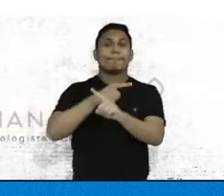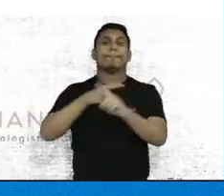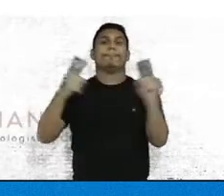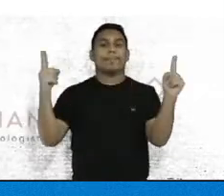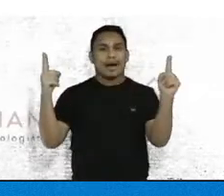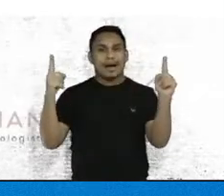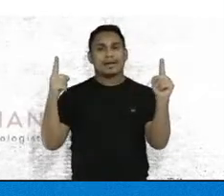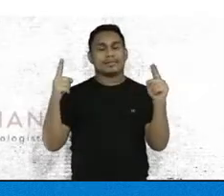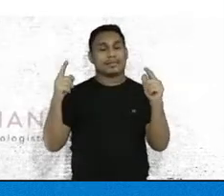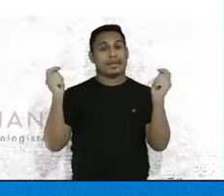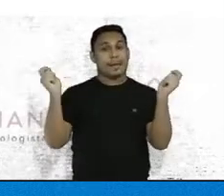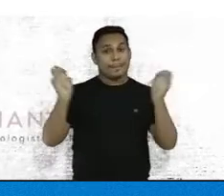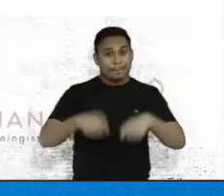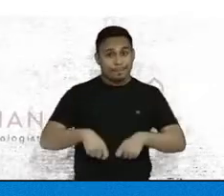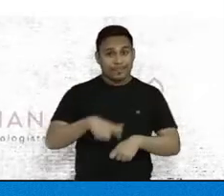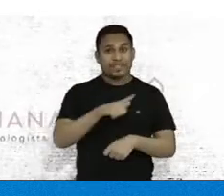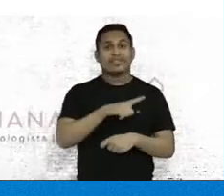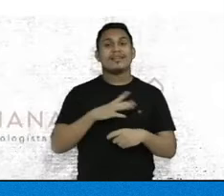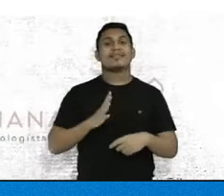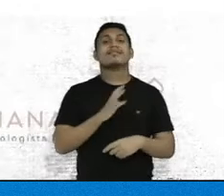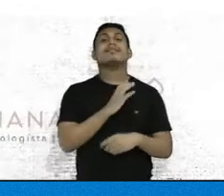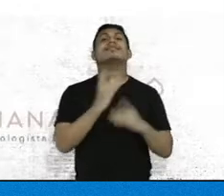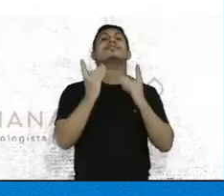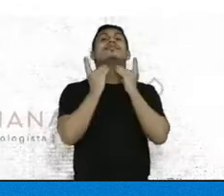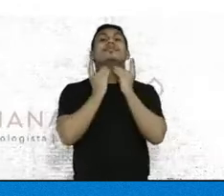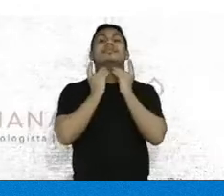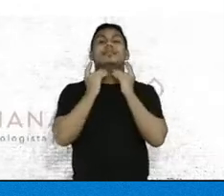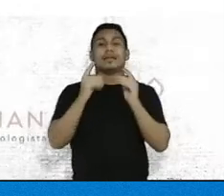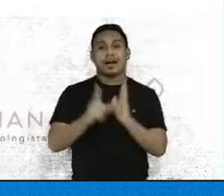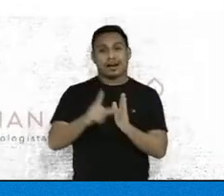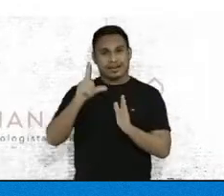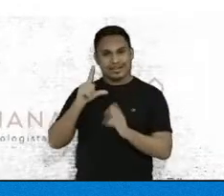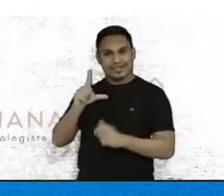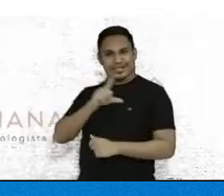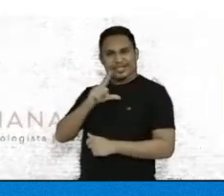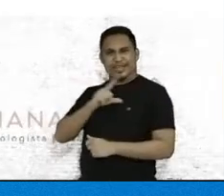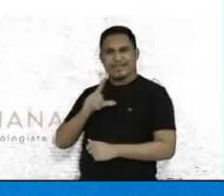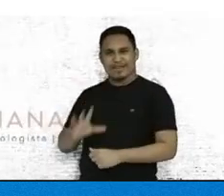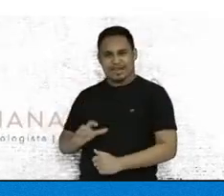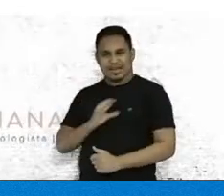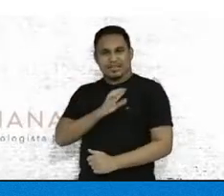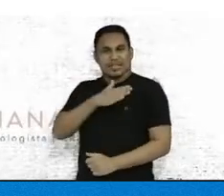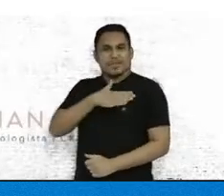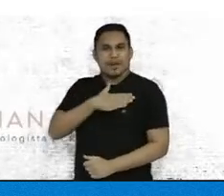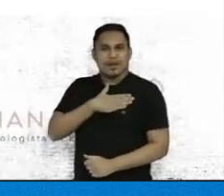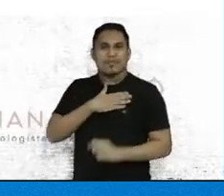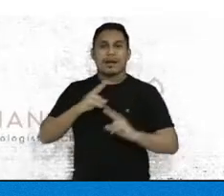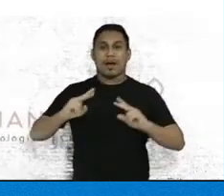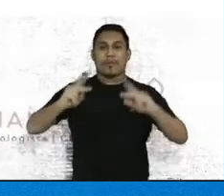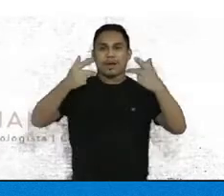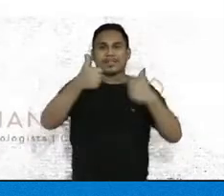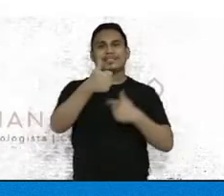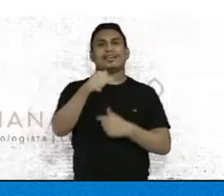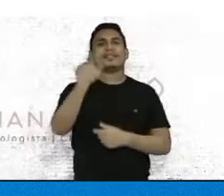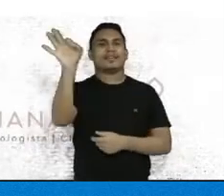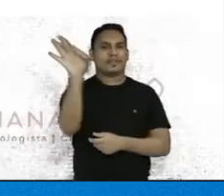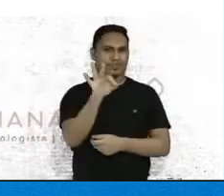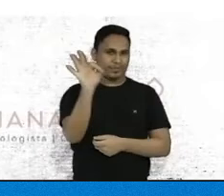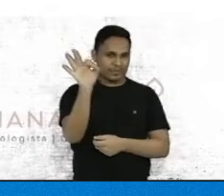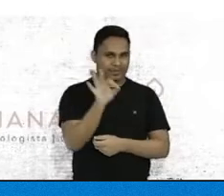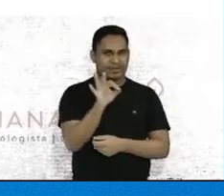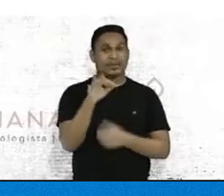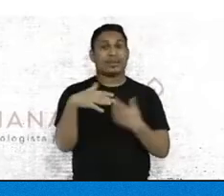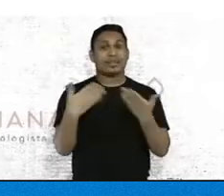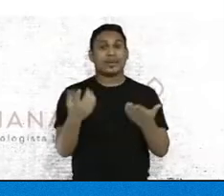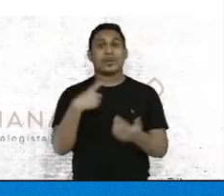câncer de tireoide após ter tido câncer de mama, aumenta 17%. Então, para você, mulher que teve ou